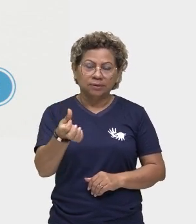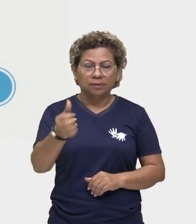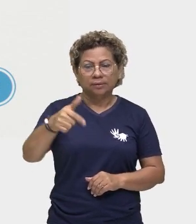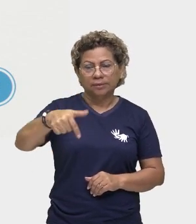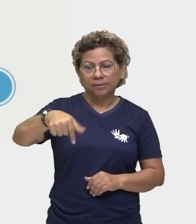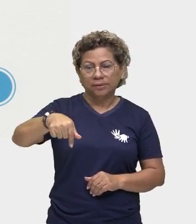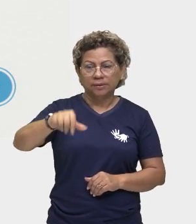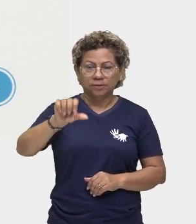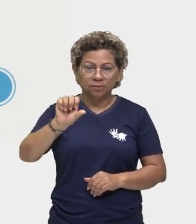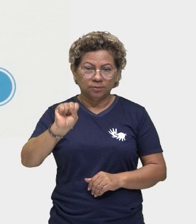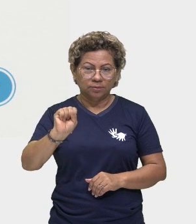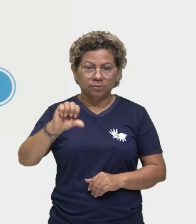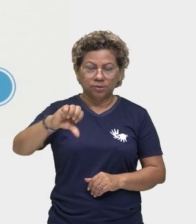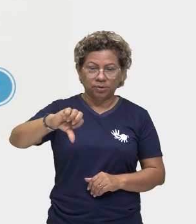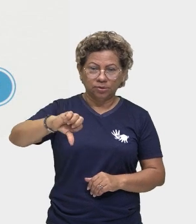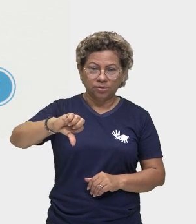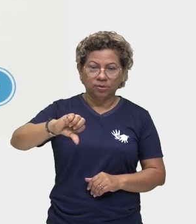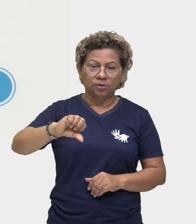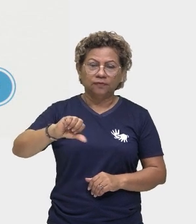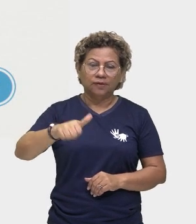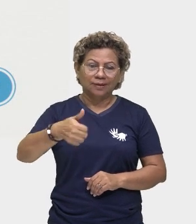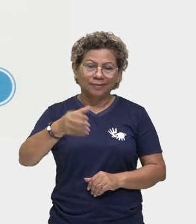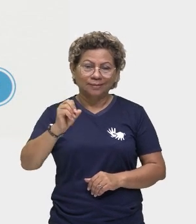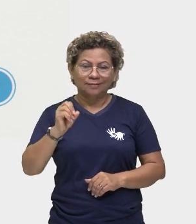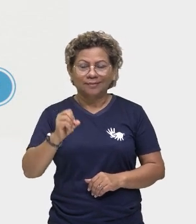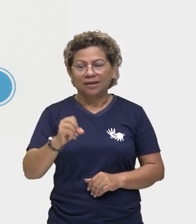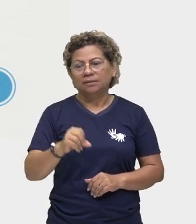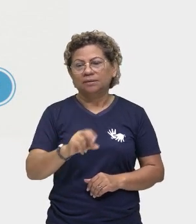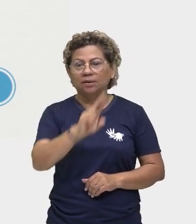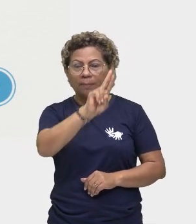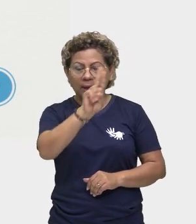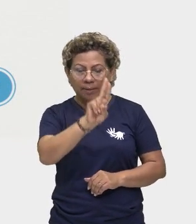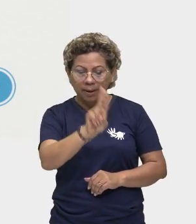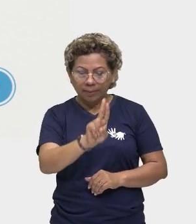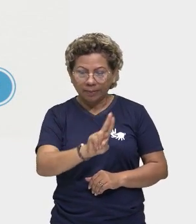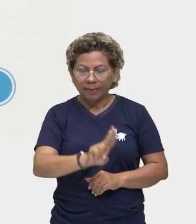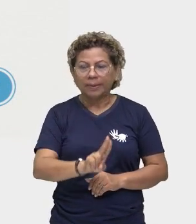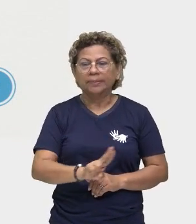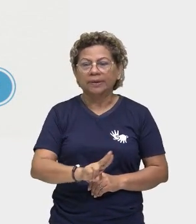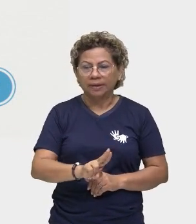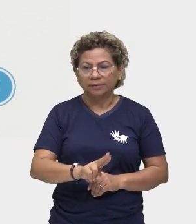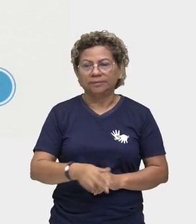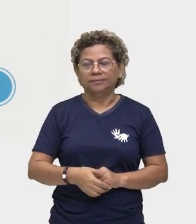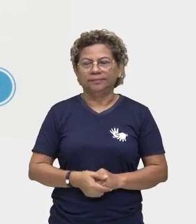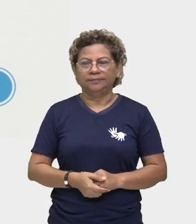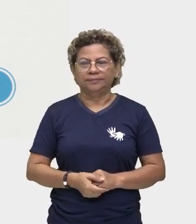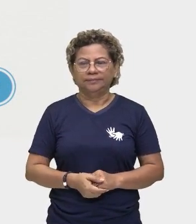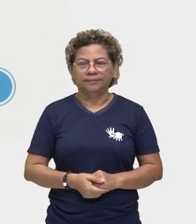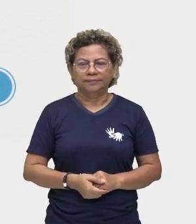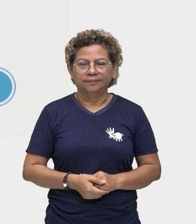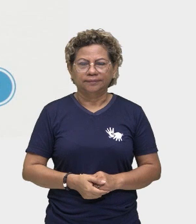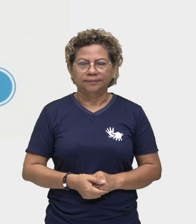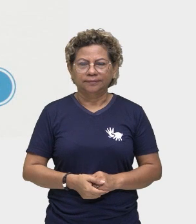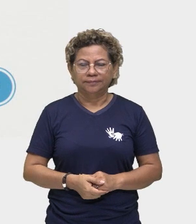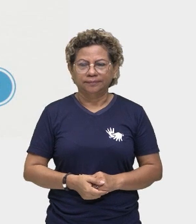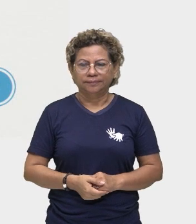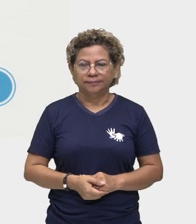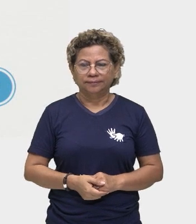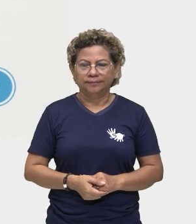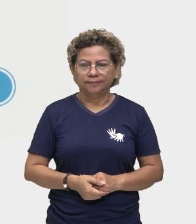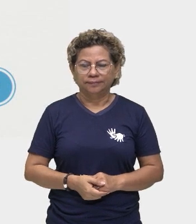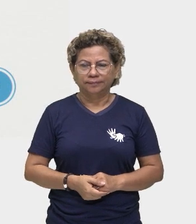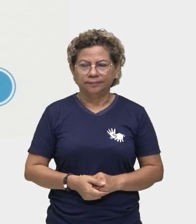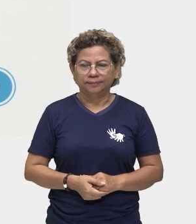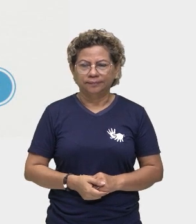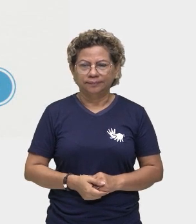lados. Heptágono, 7 lados. Octógono, 8 lados. Eneágono, 9 lados. Decágono,